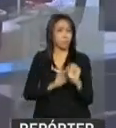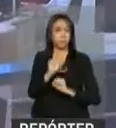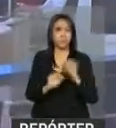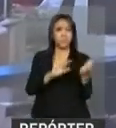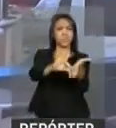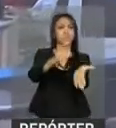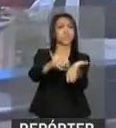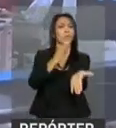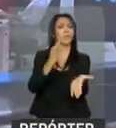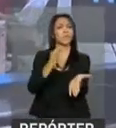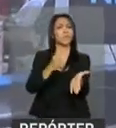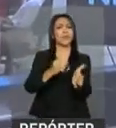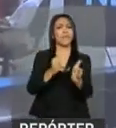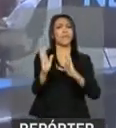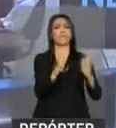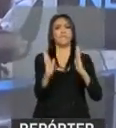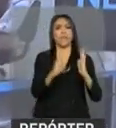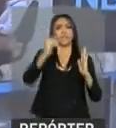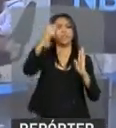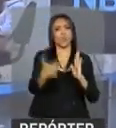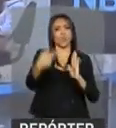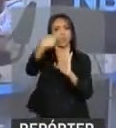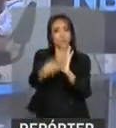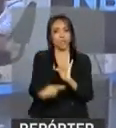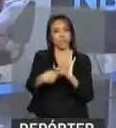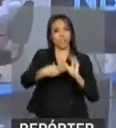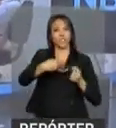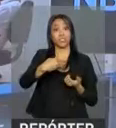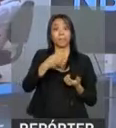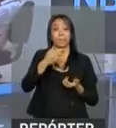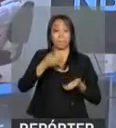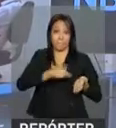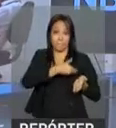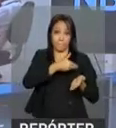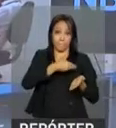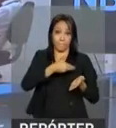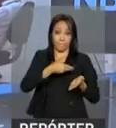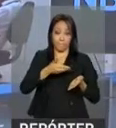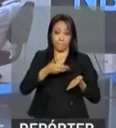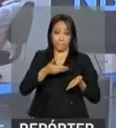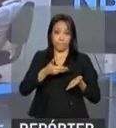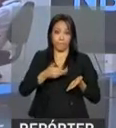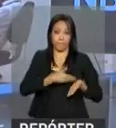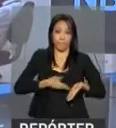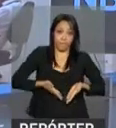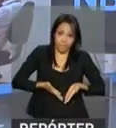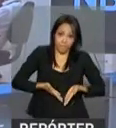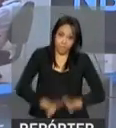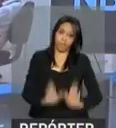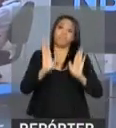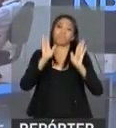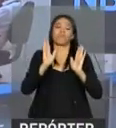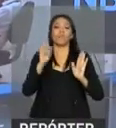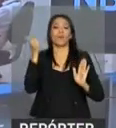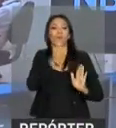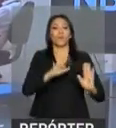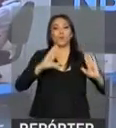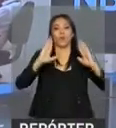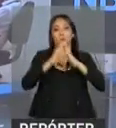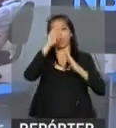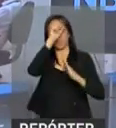inscrições para a fase 2 do projeto Parto Adequado. A nova etapa vai contemplar 150 hospitais e